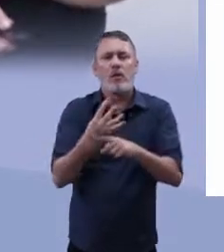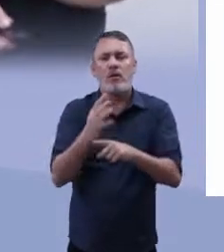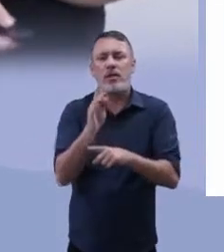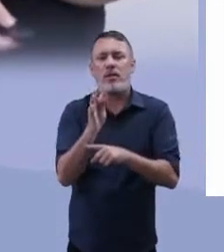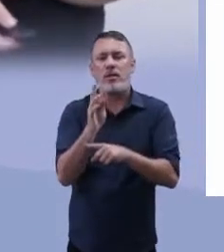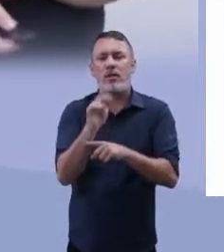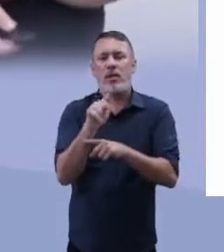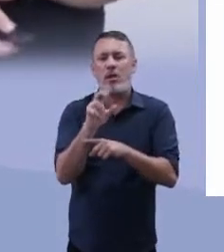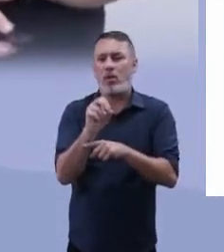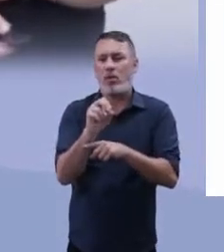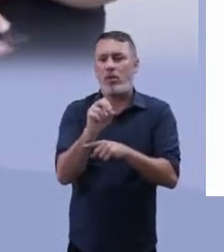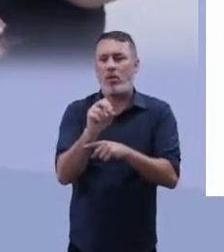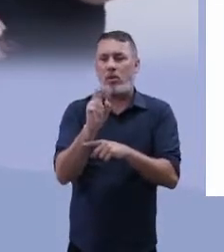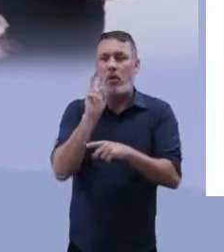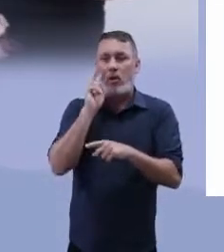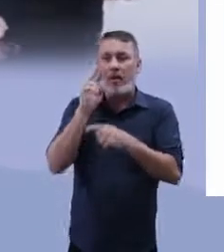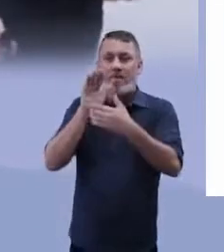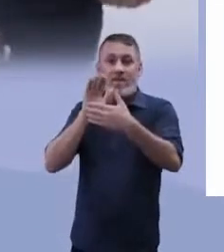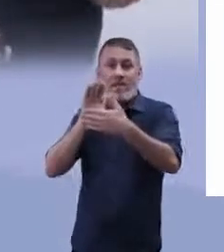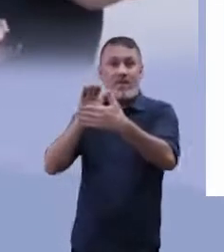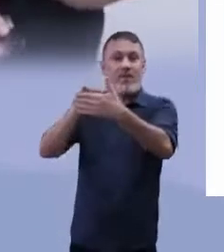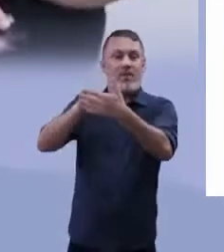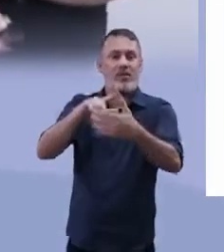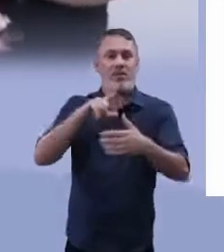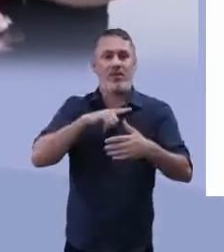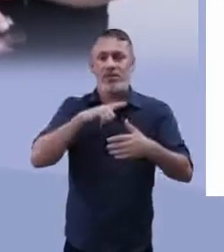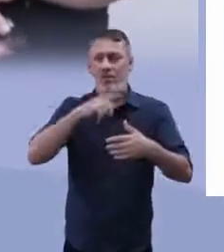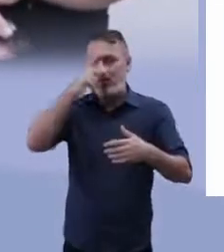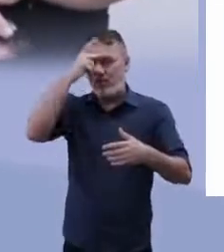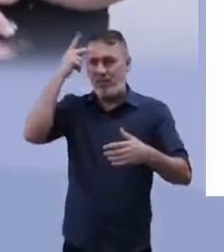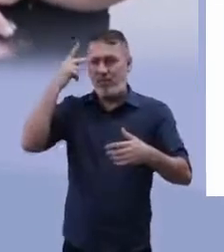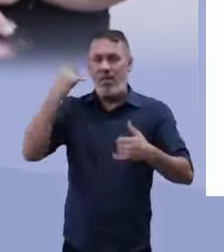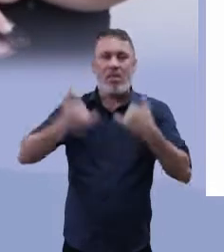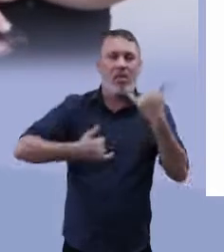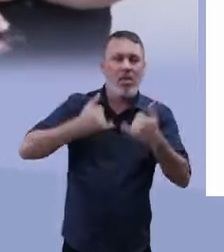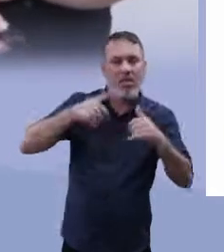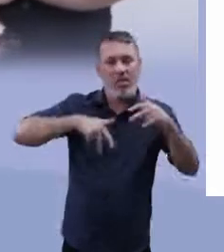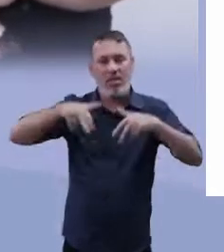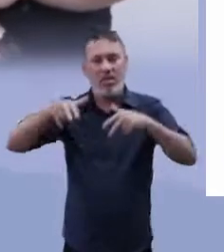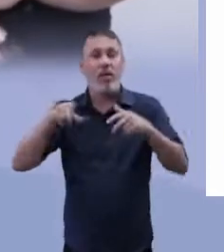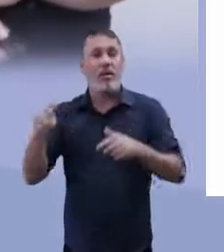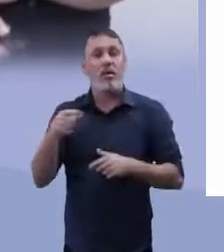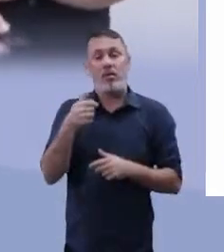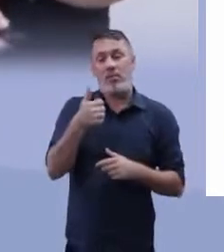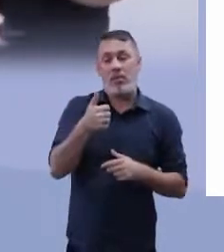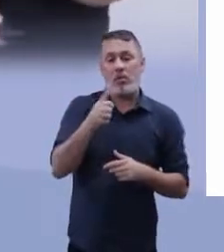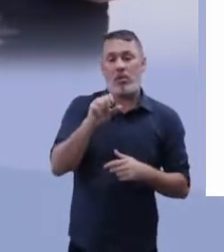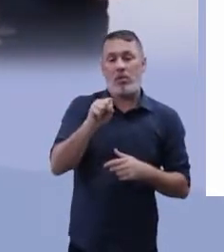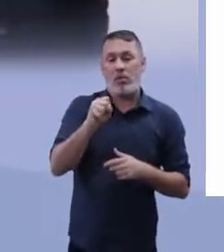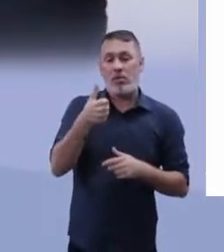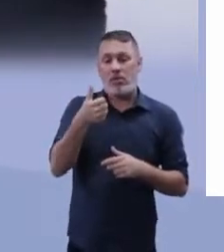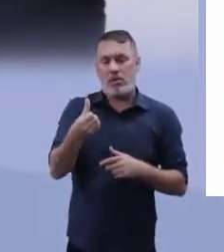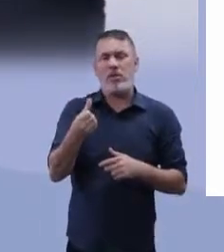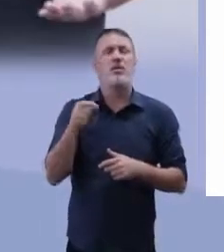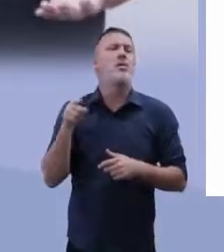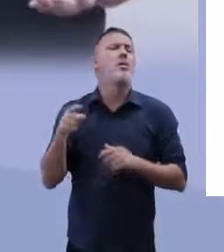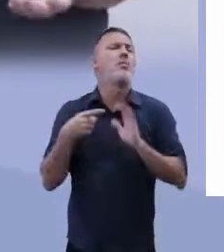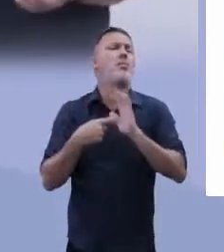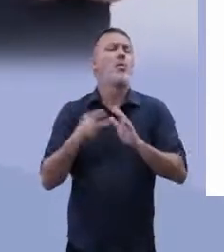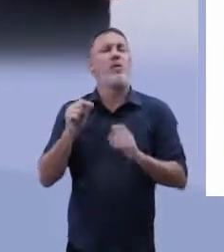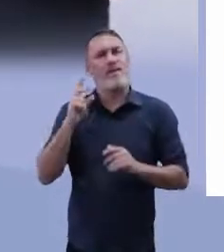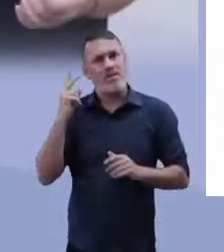vê um casal que corre feliz, que brinca no meio do trigo. E essa obra de 1916 apresenta